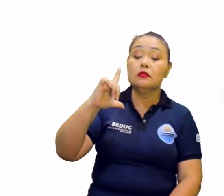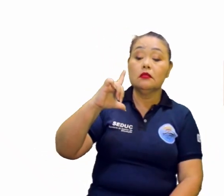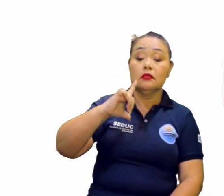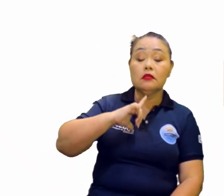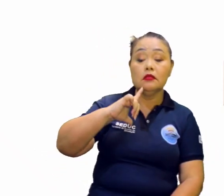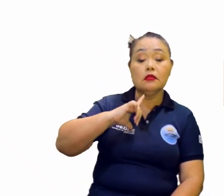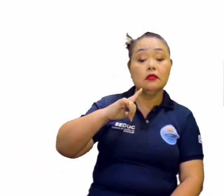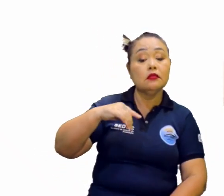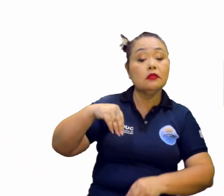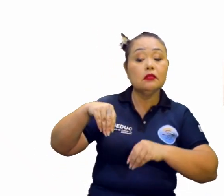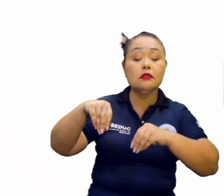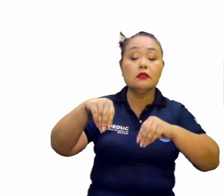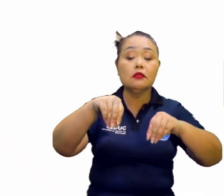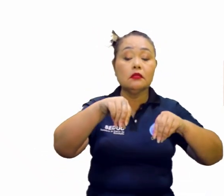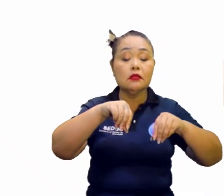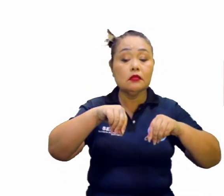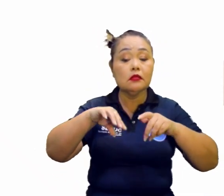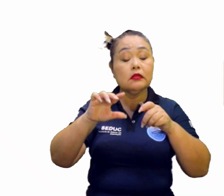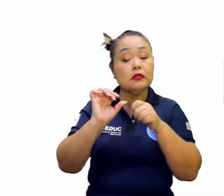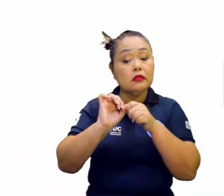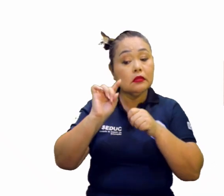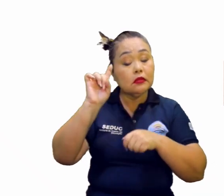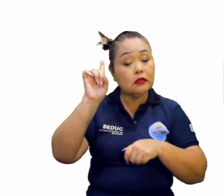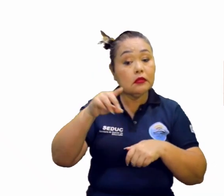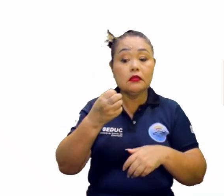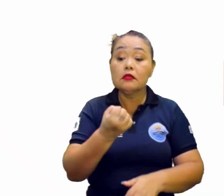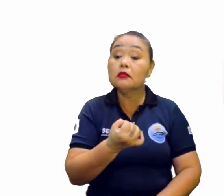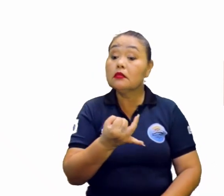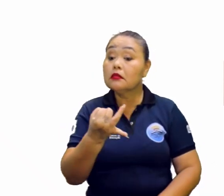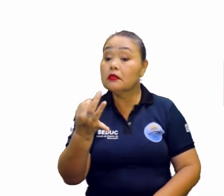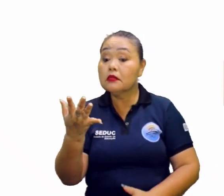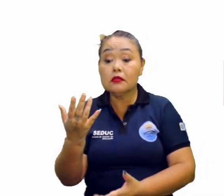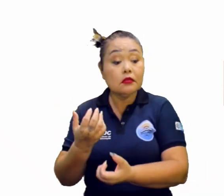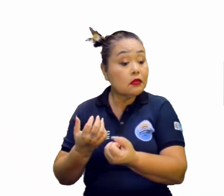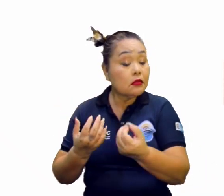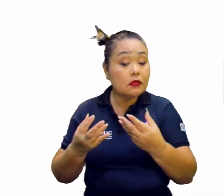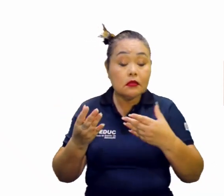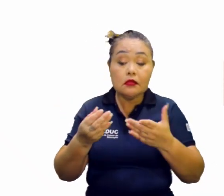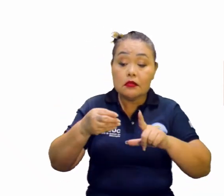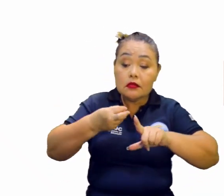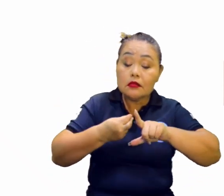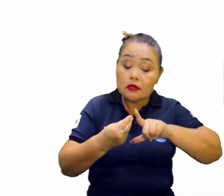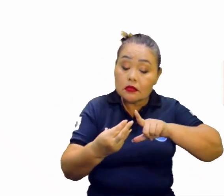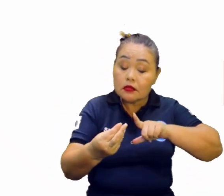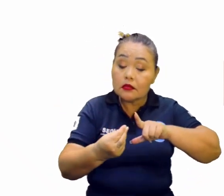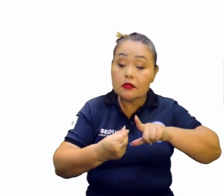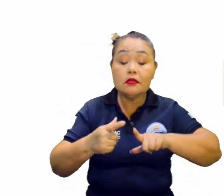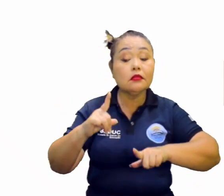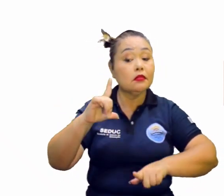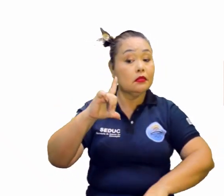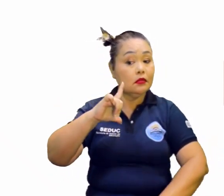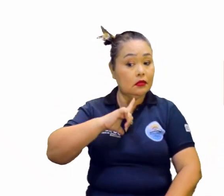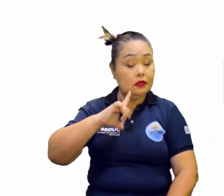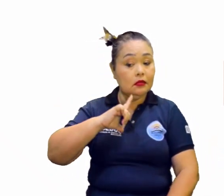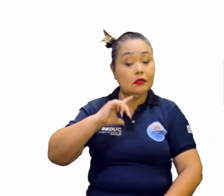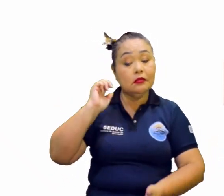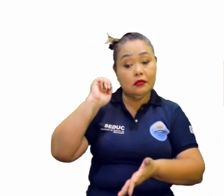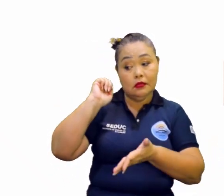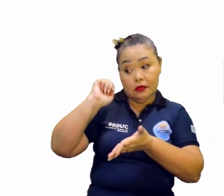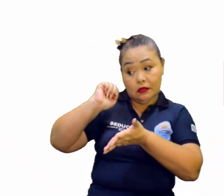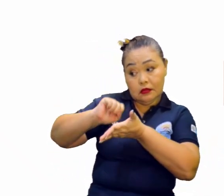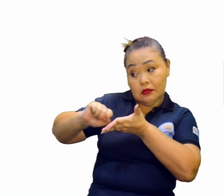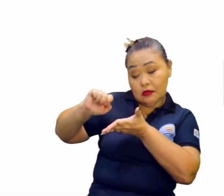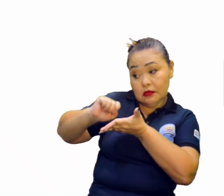essa adubação, a quantidade dessa adubação, ela tem que ser prescrita, ela tem que ser